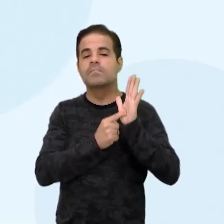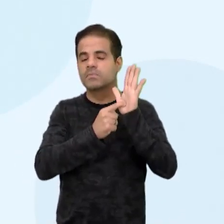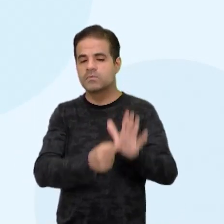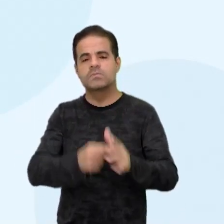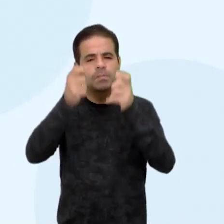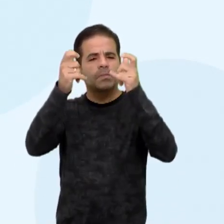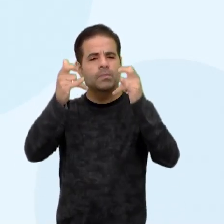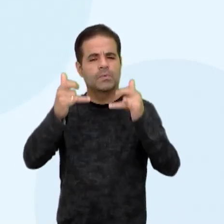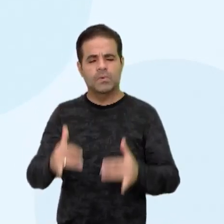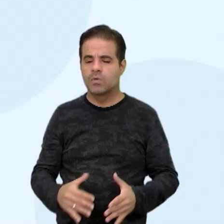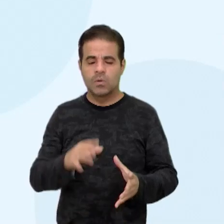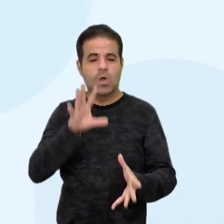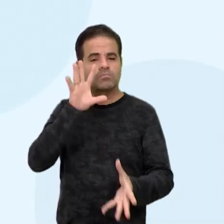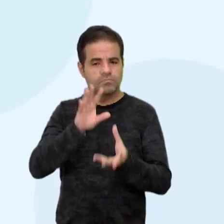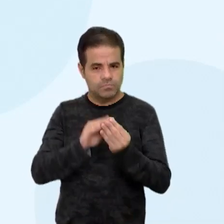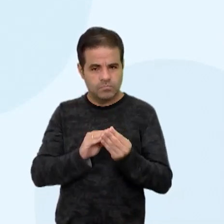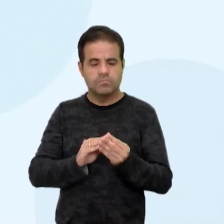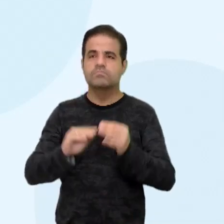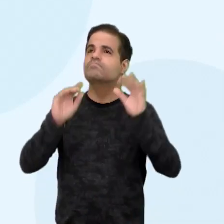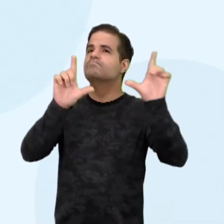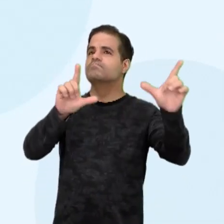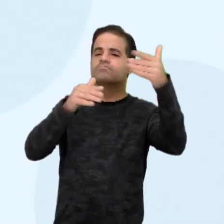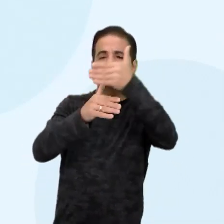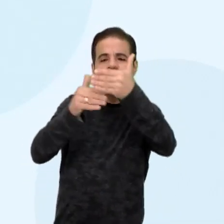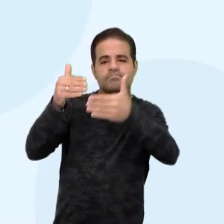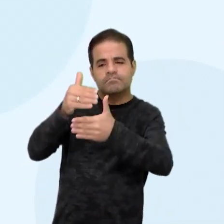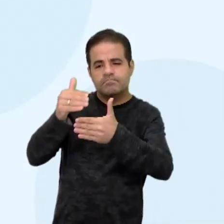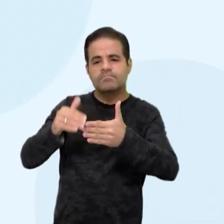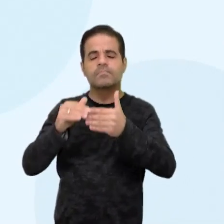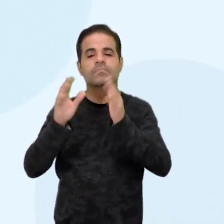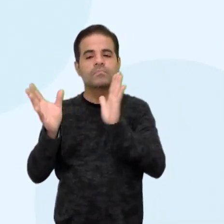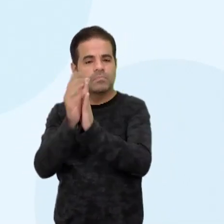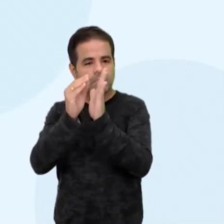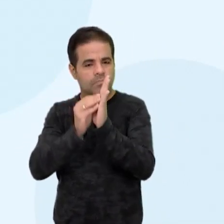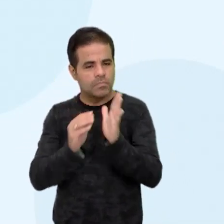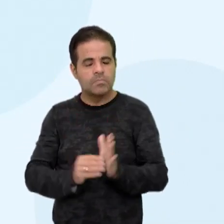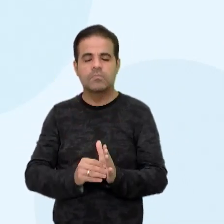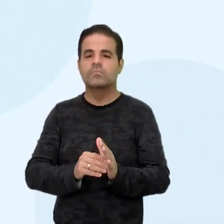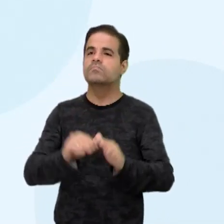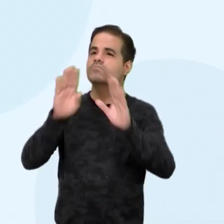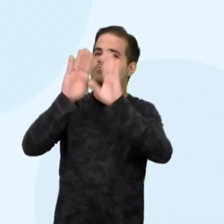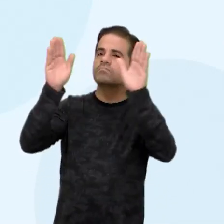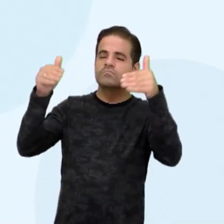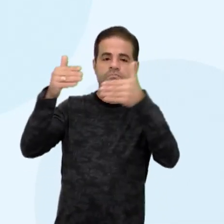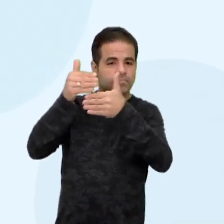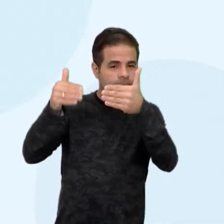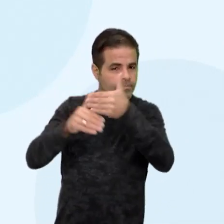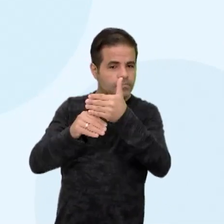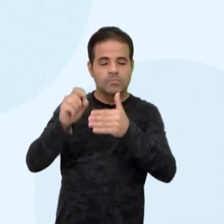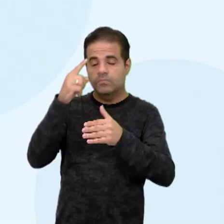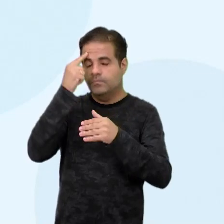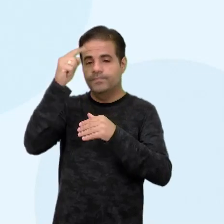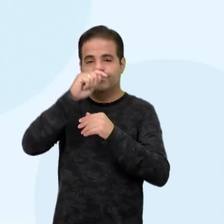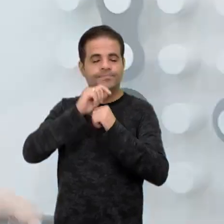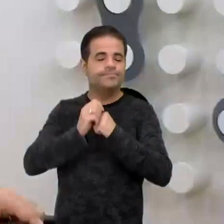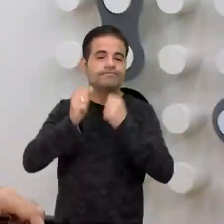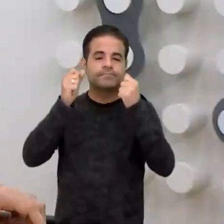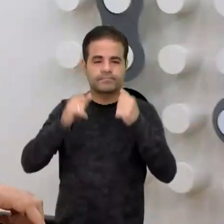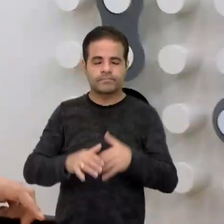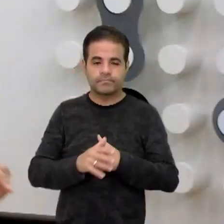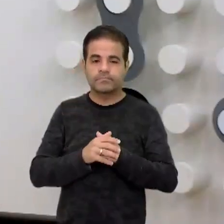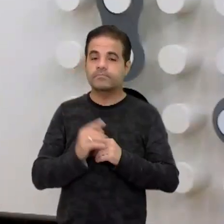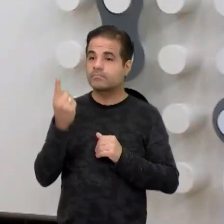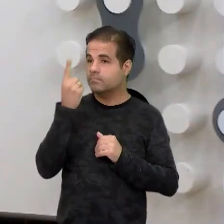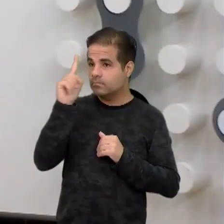apresentamos definições como resumos em painéis ou compusemos murais. Então, pessoal, apenas lembrando, né?